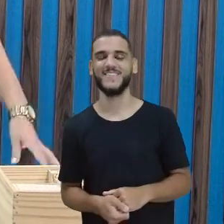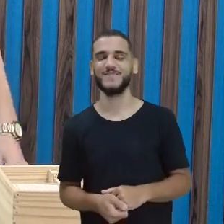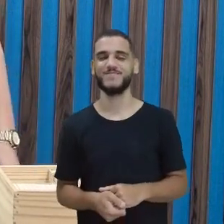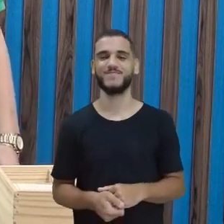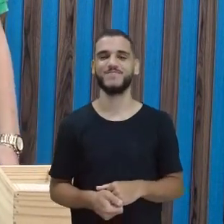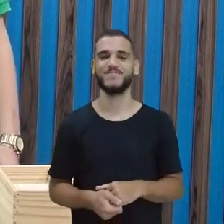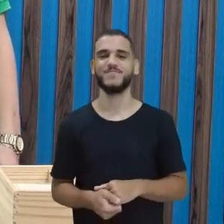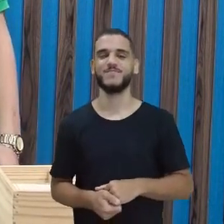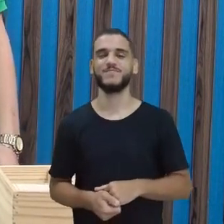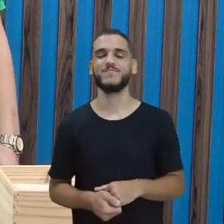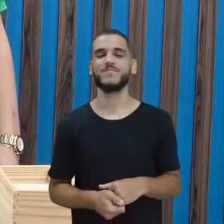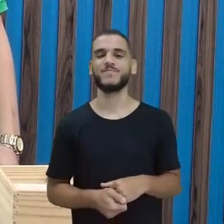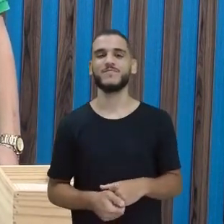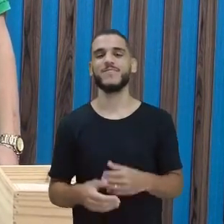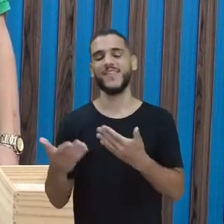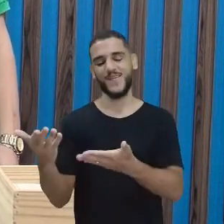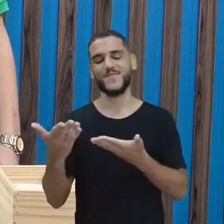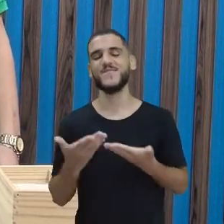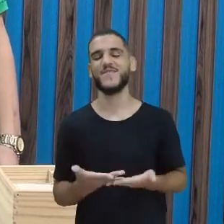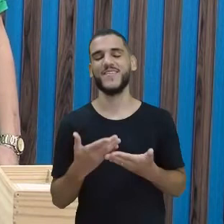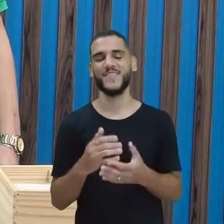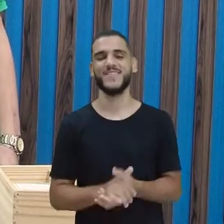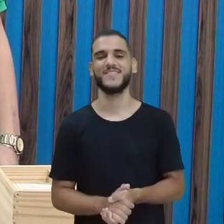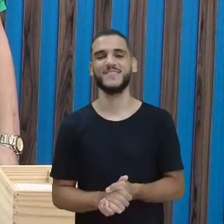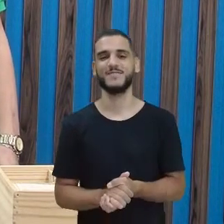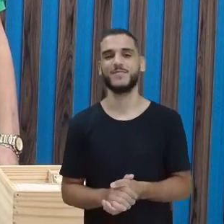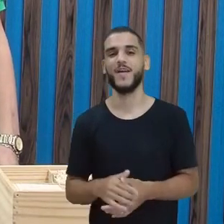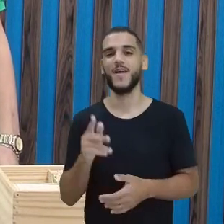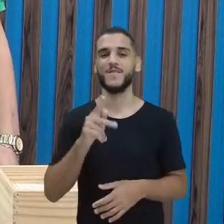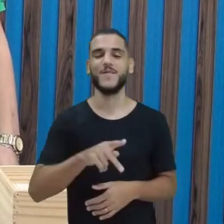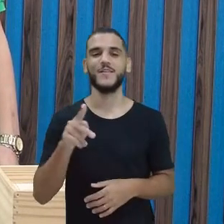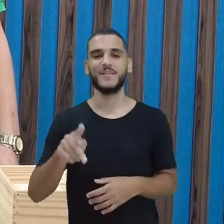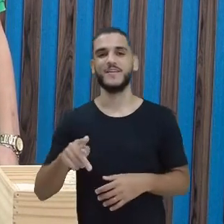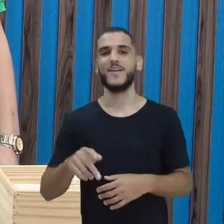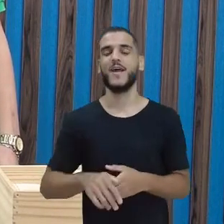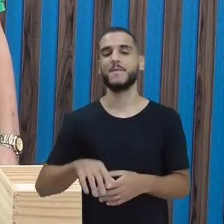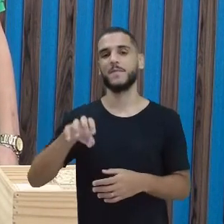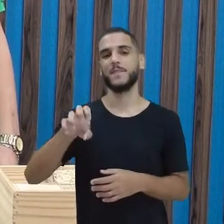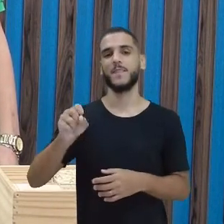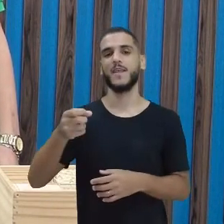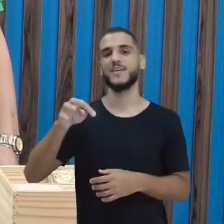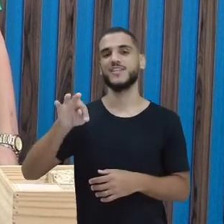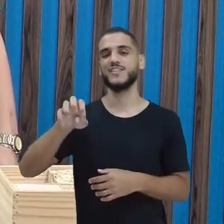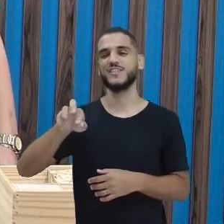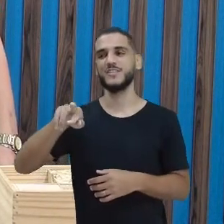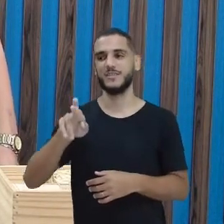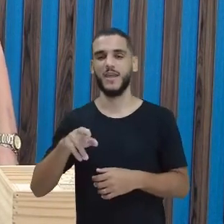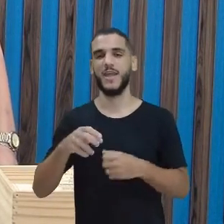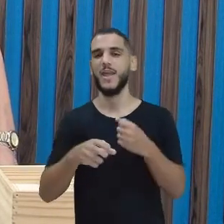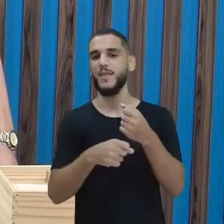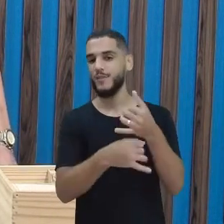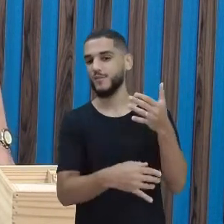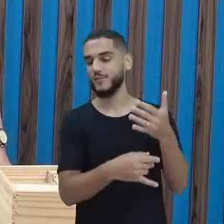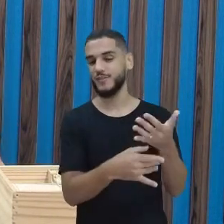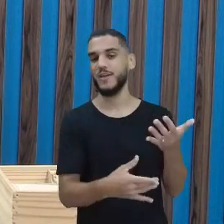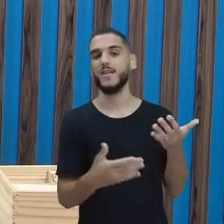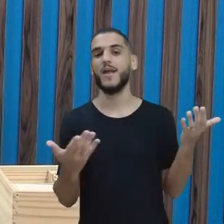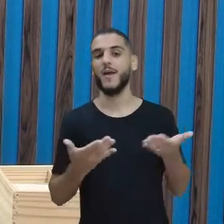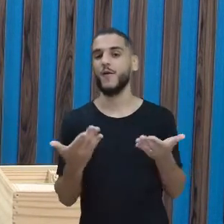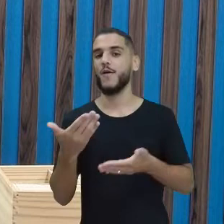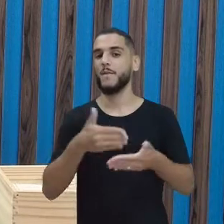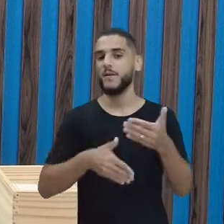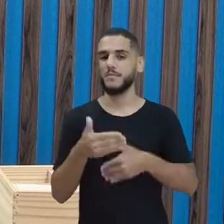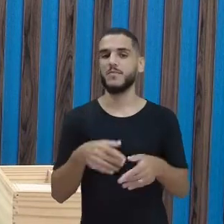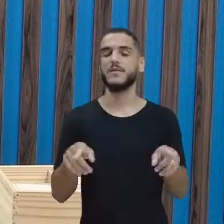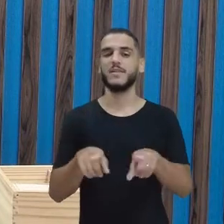direitinho para ele. Seja bem-vindo, Clisman. E professora Esté no chat. Vocês estavam agora na aula da professora Esté e agora a professora